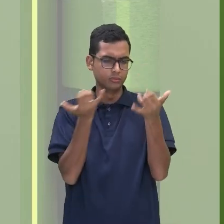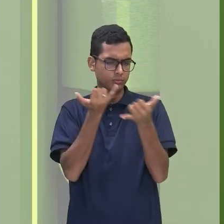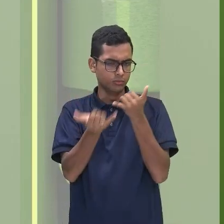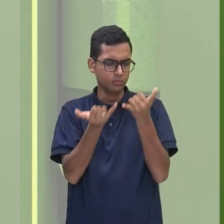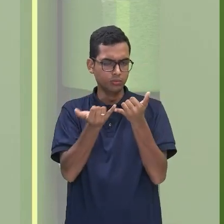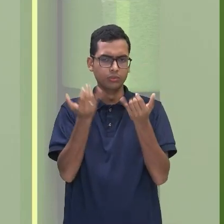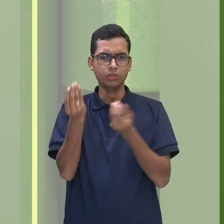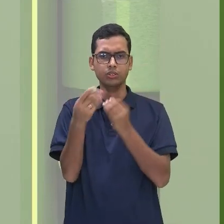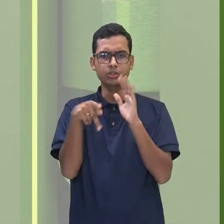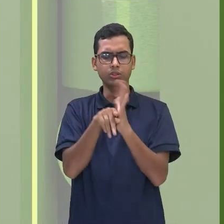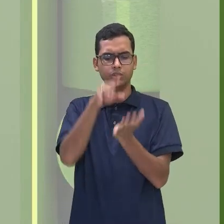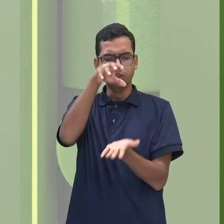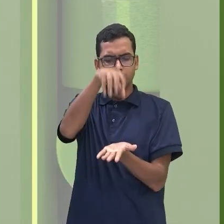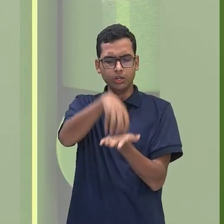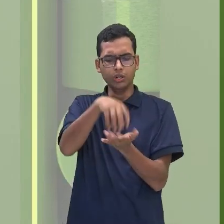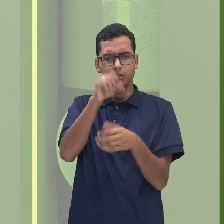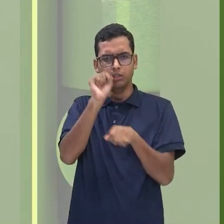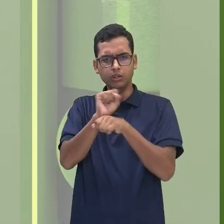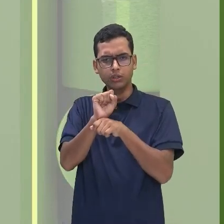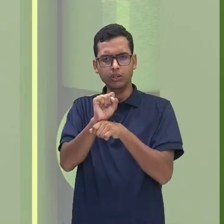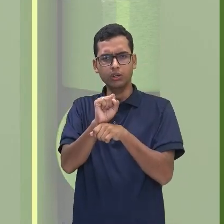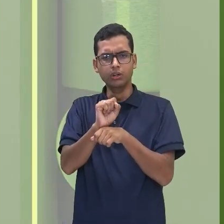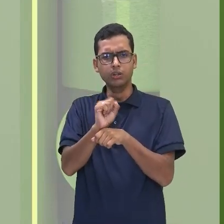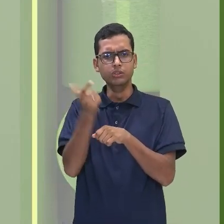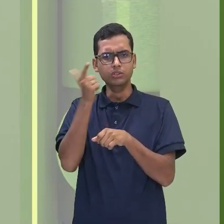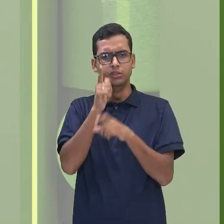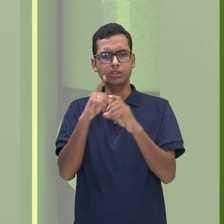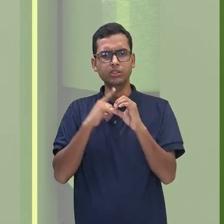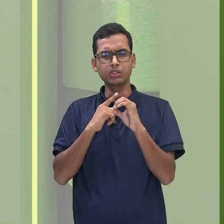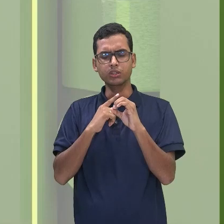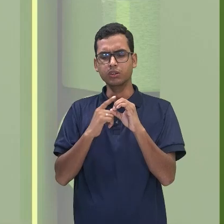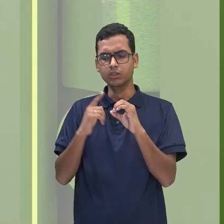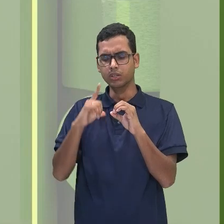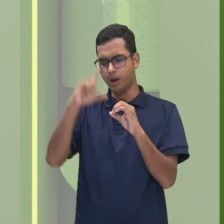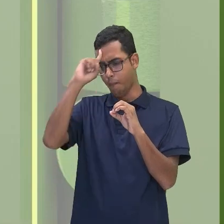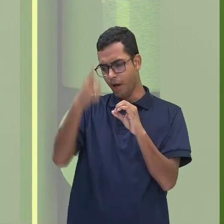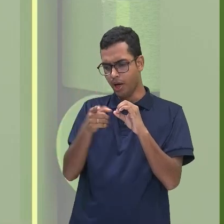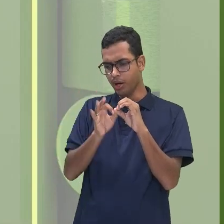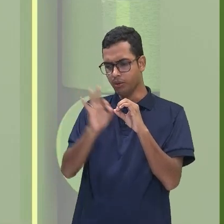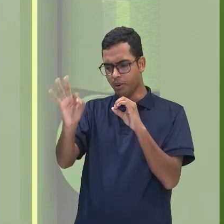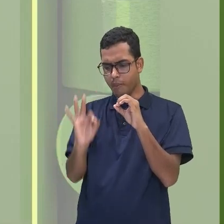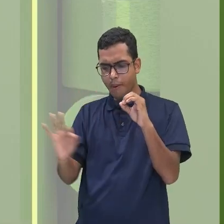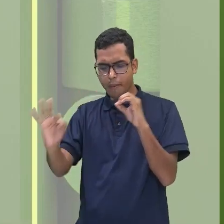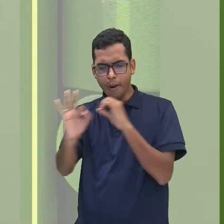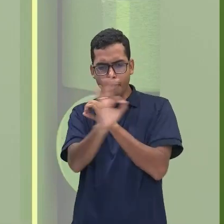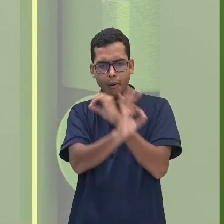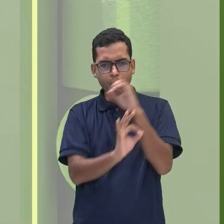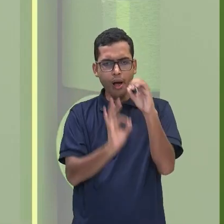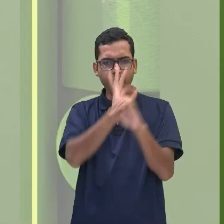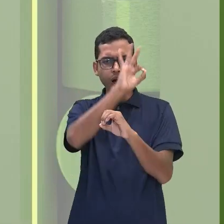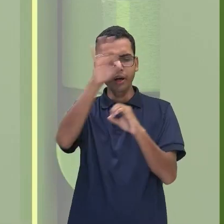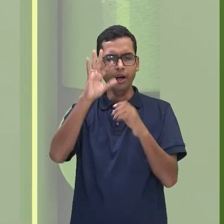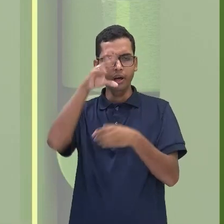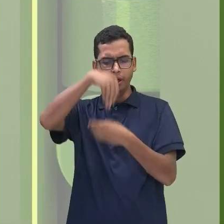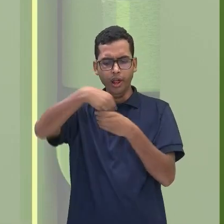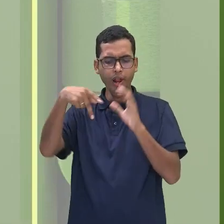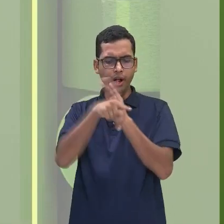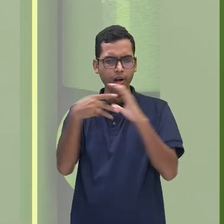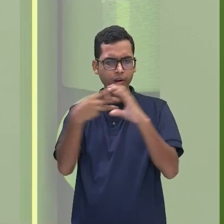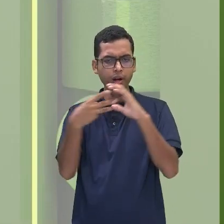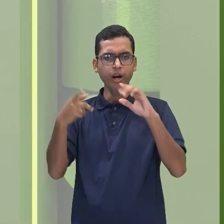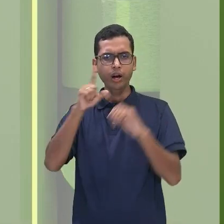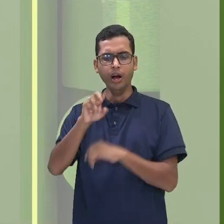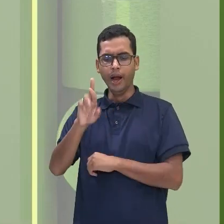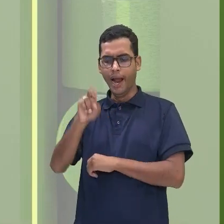vai ficar ali parado e vai gerar os comandos para estruturas menores, que são os RNAs, onde eles vão levar